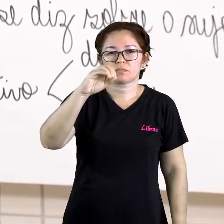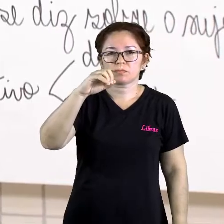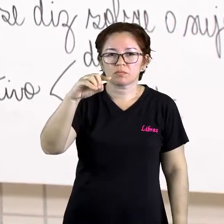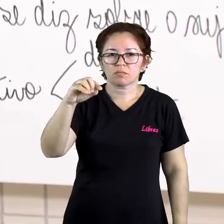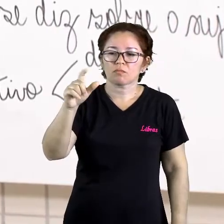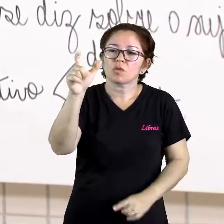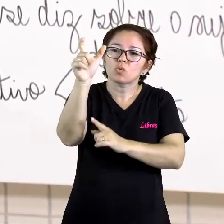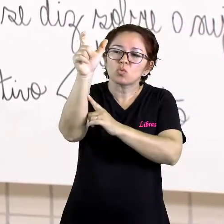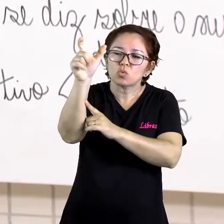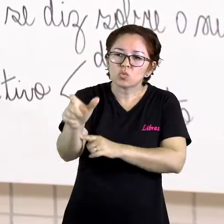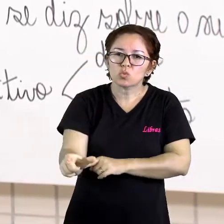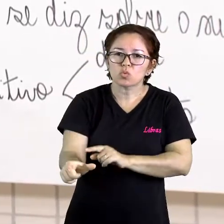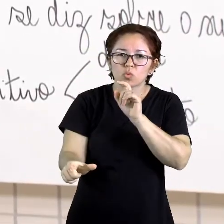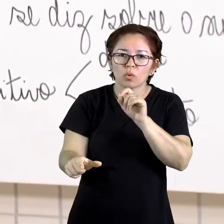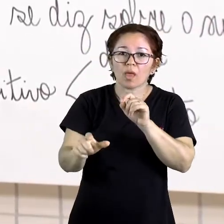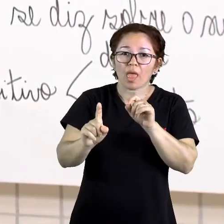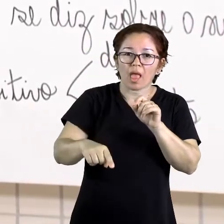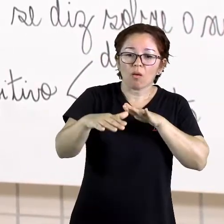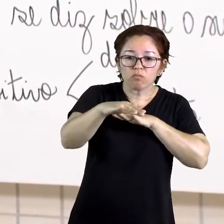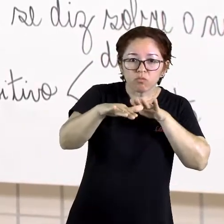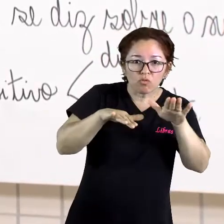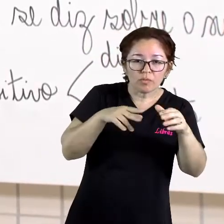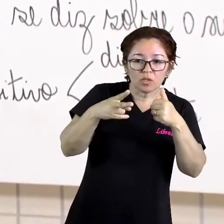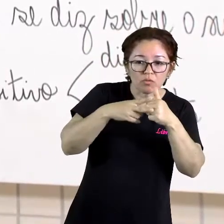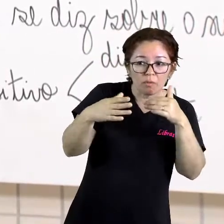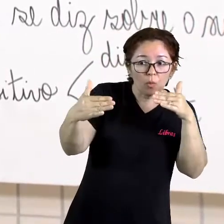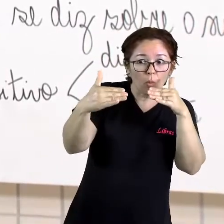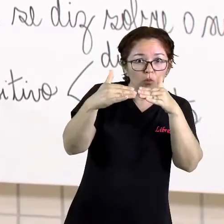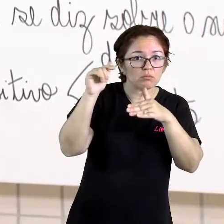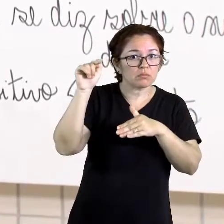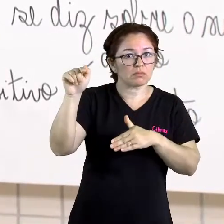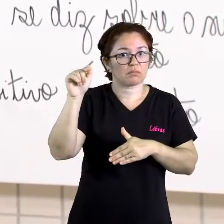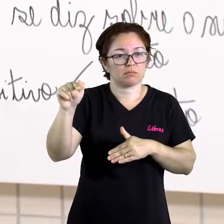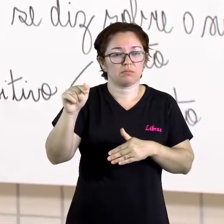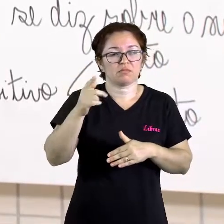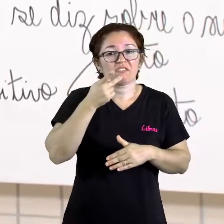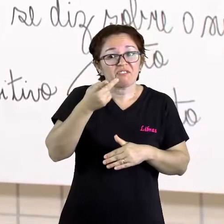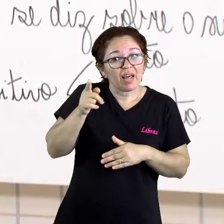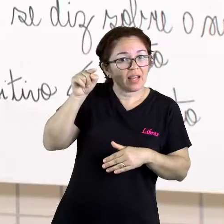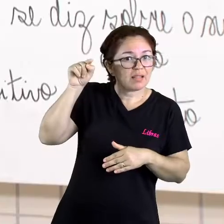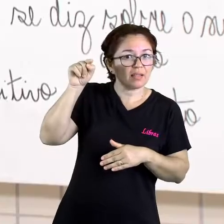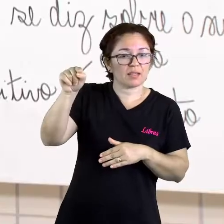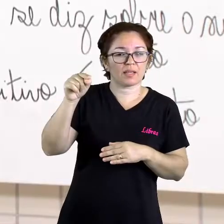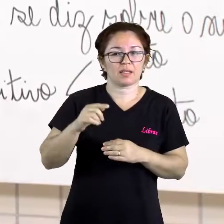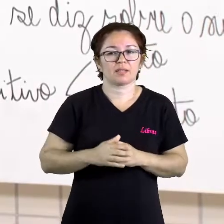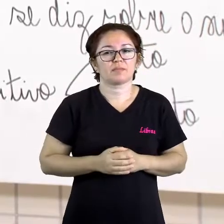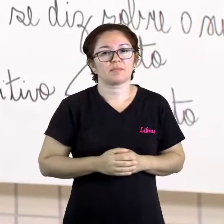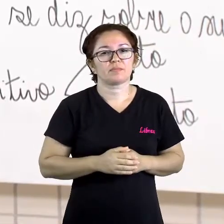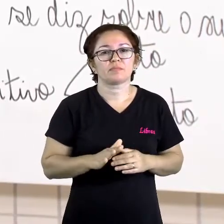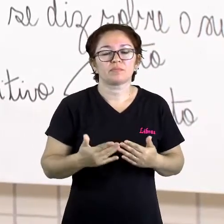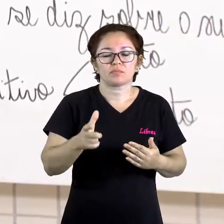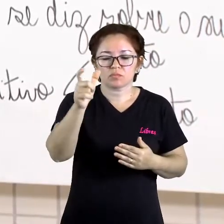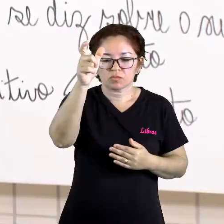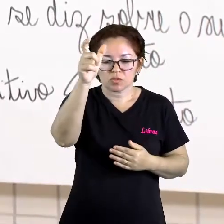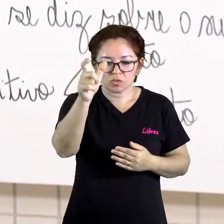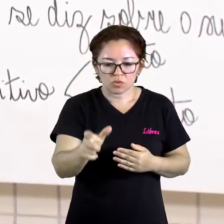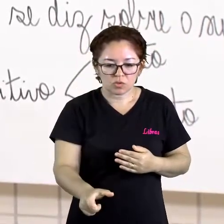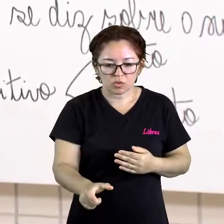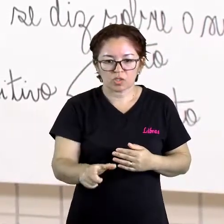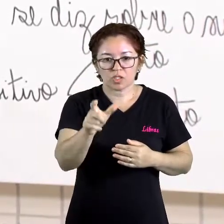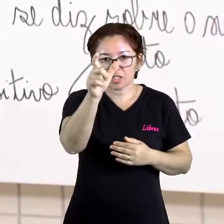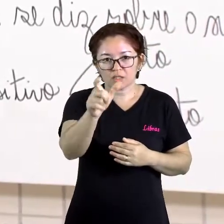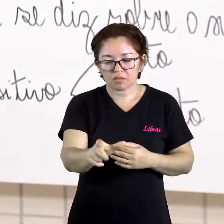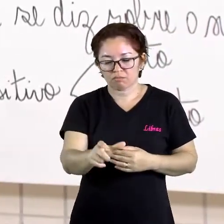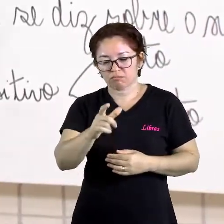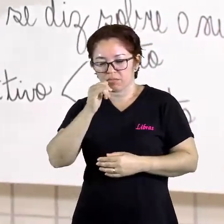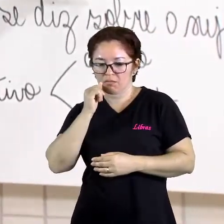se refere. Há várias definições para o sujeito. Elemento a quem se declara algo,